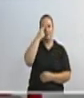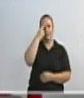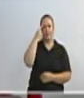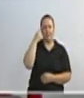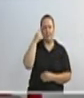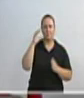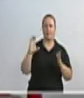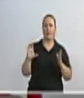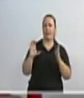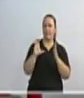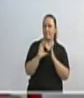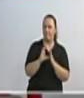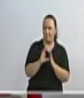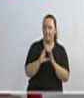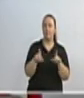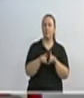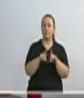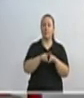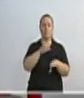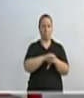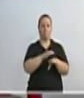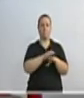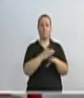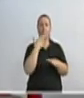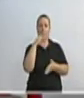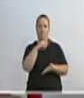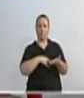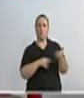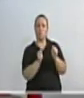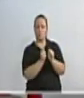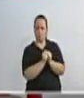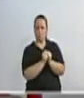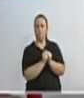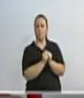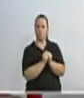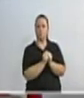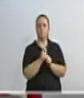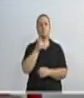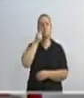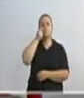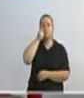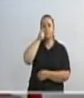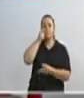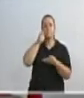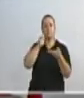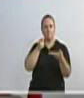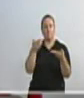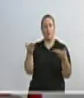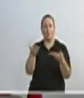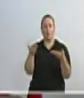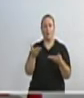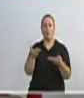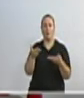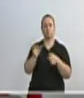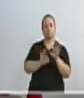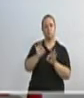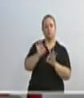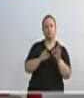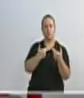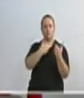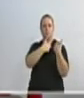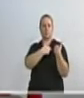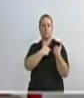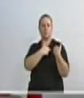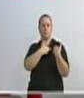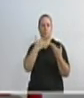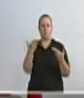que é um dos autores também desse requerimento, vereador Almir, que ora coordena os trabalhos aqui